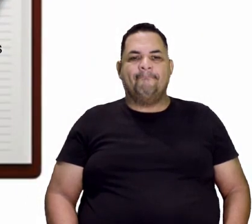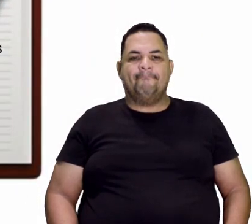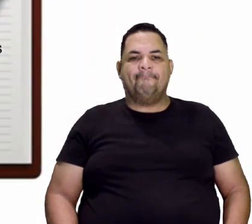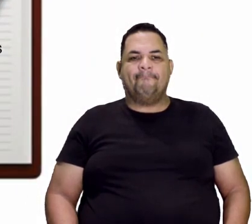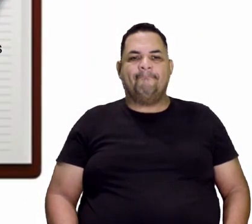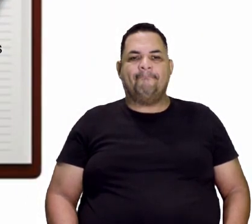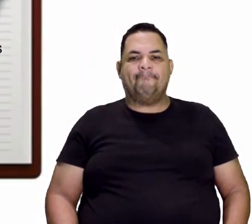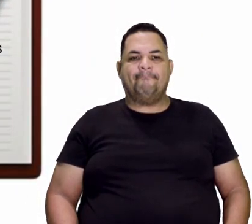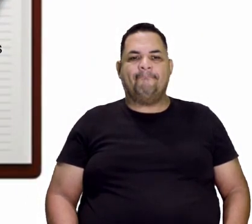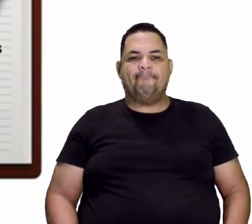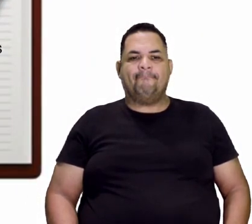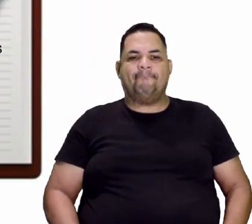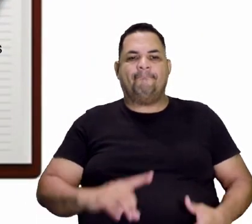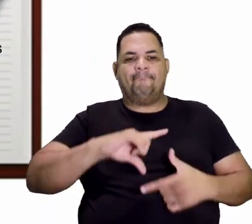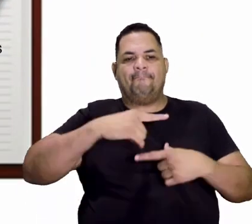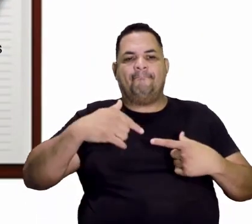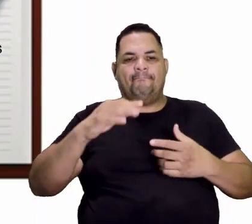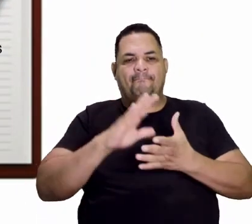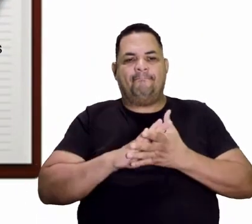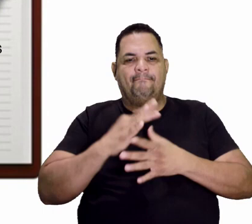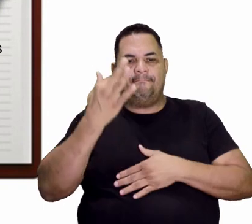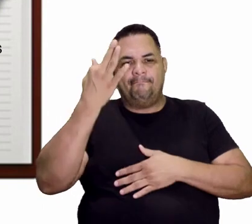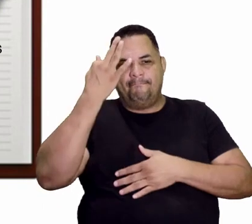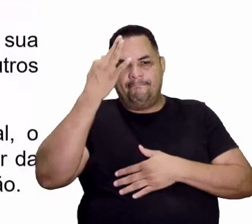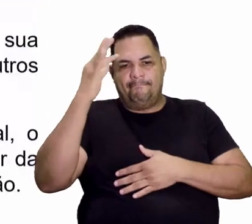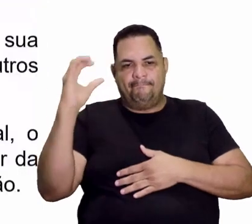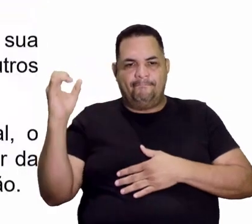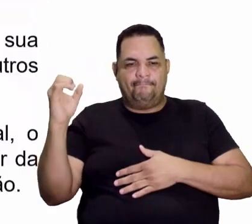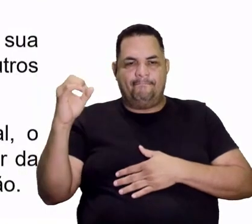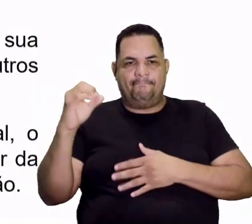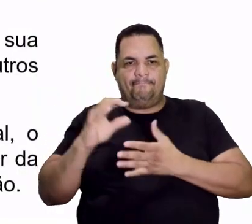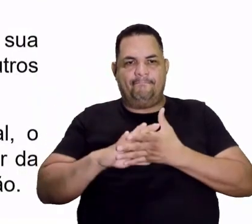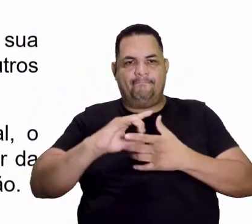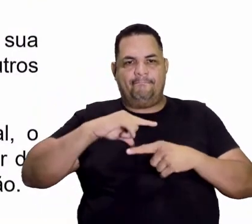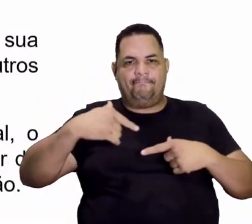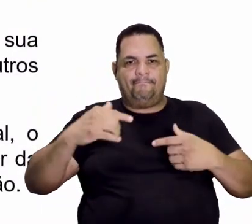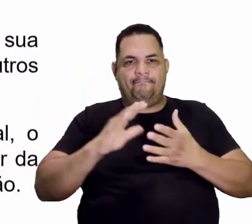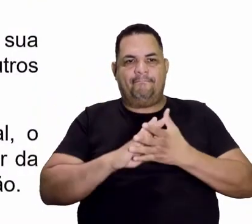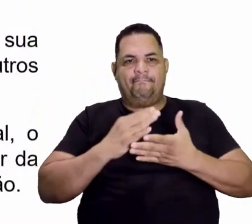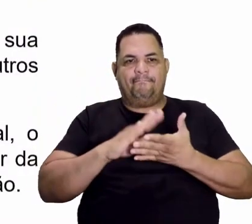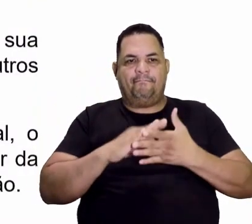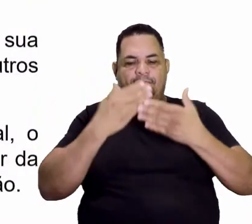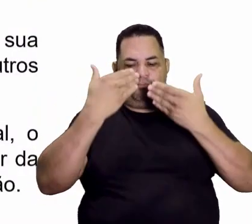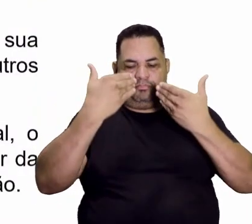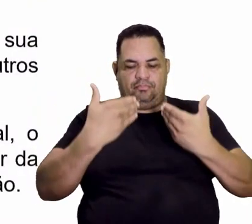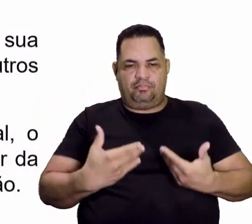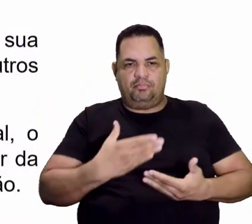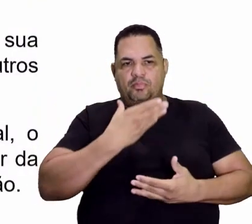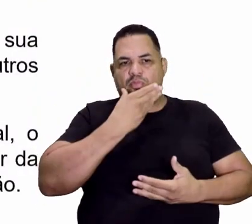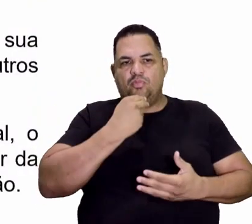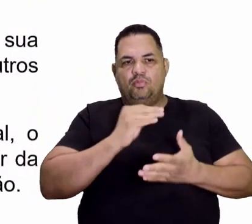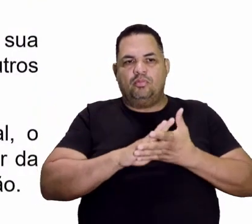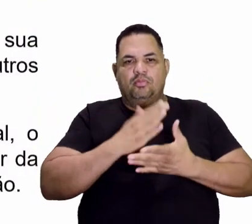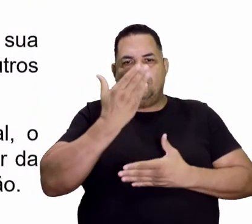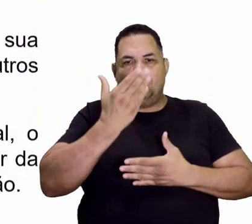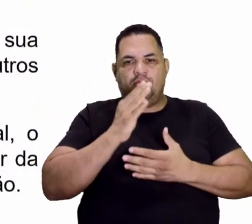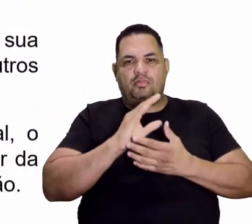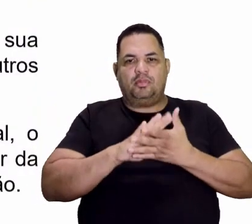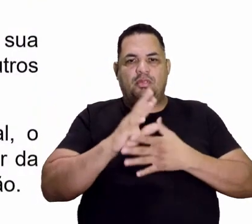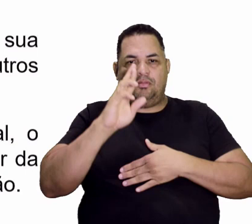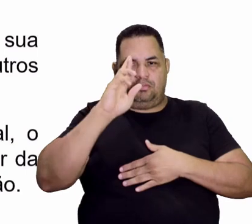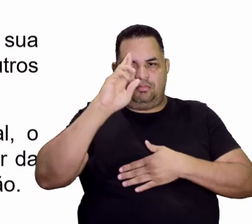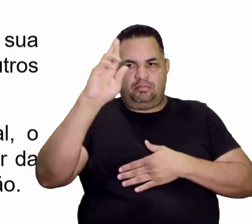Aula 2, modernidade e a filosofia moderna. O homem moderno, ele é o indivíduo e senhor